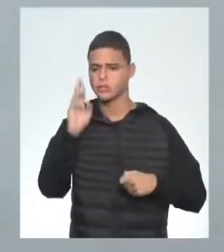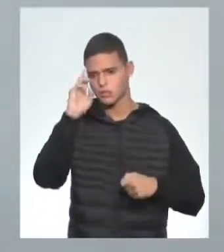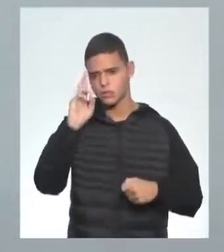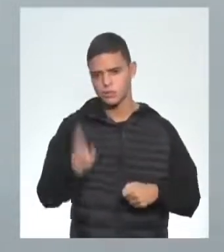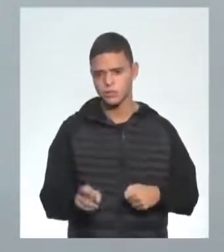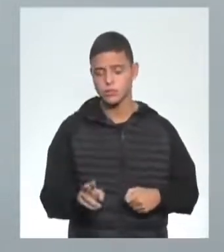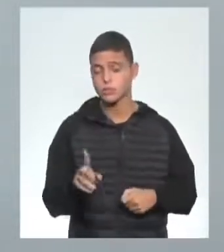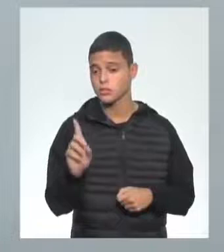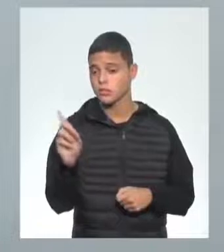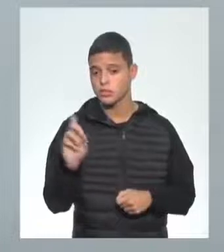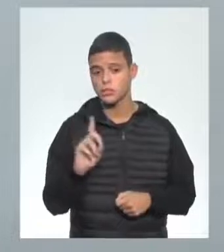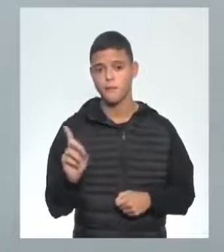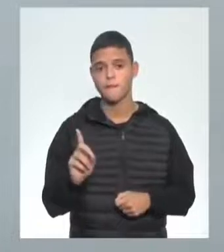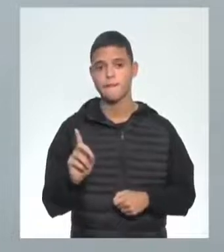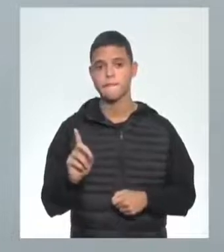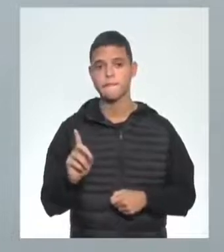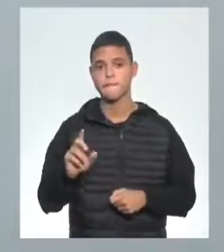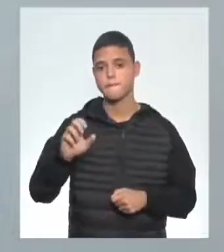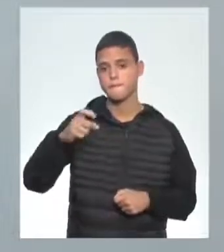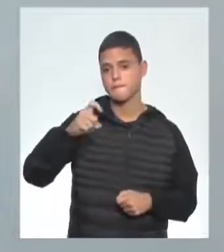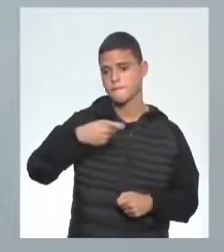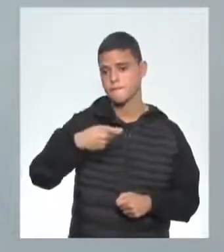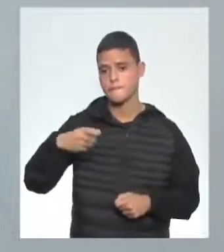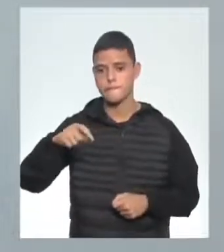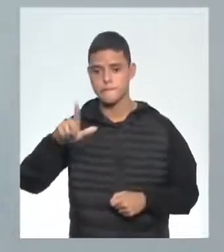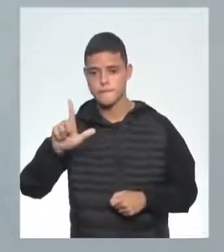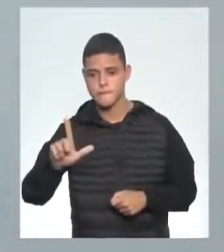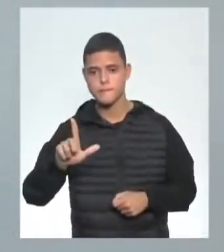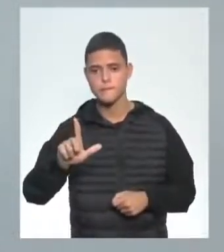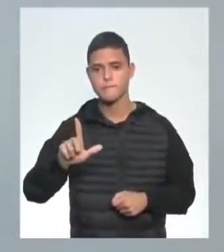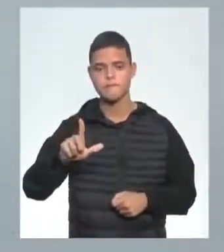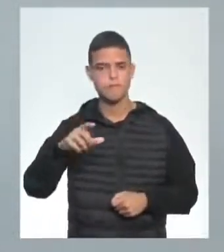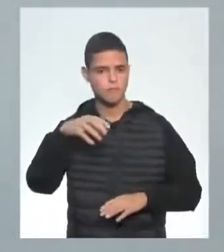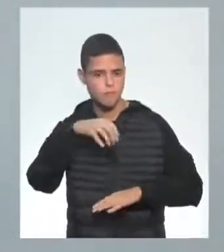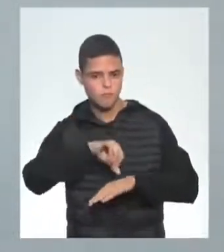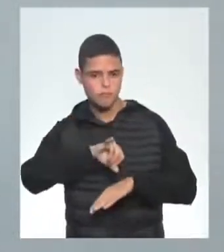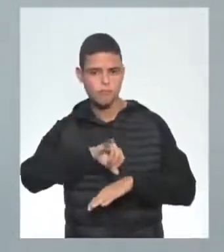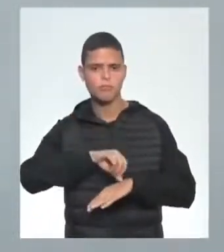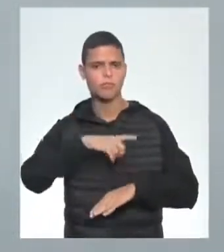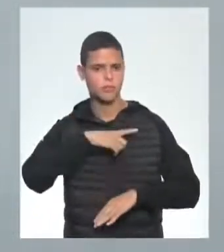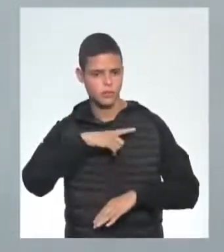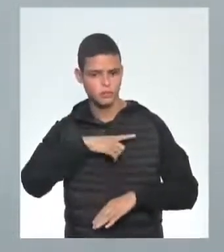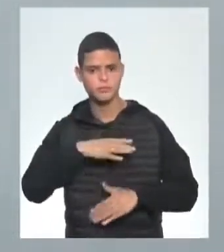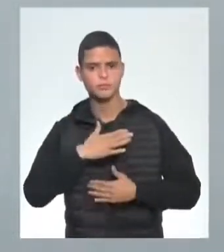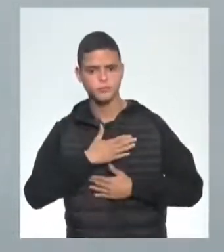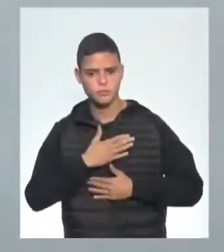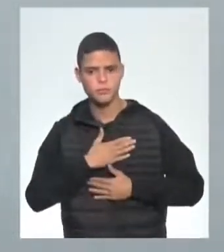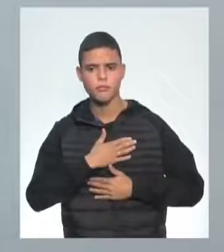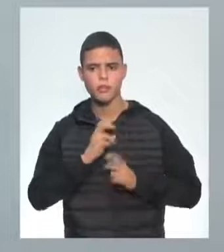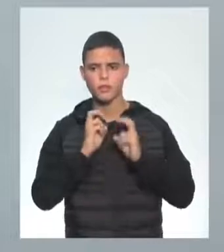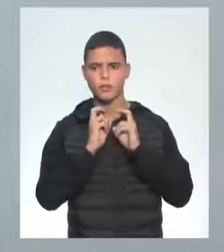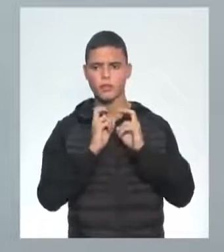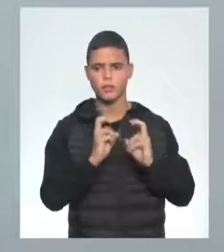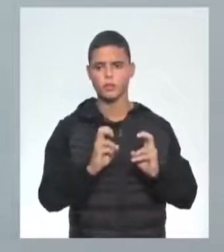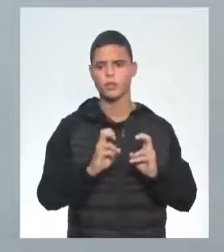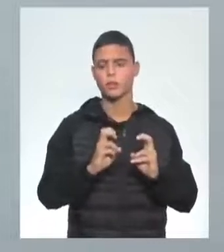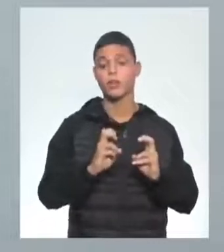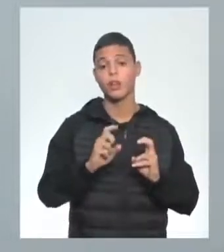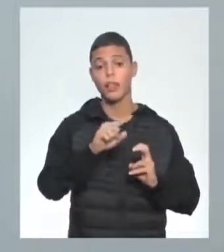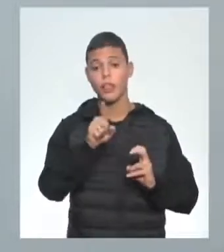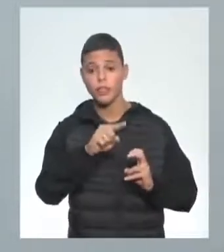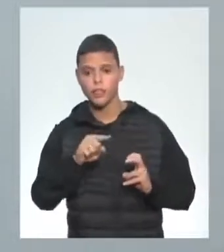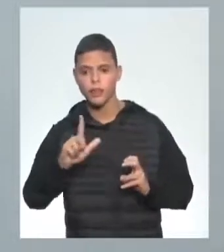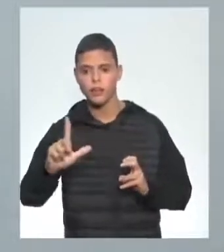pela sociedade. Quem mora na Zona Leste, na capital de São Paulo, sabe disso. Eu moro na Zona Leste. Quando você chega no metrô e fala, tô indo para a Zona Leste, o pessoal já olha para